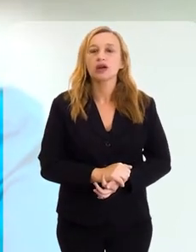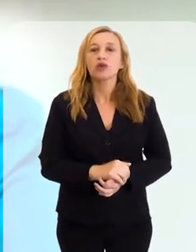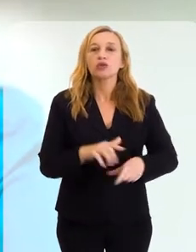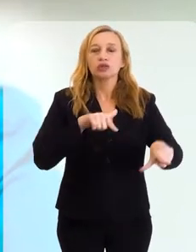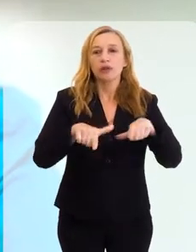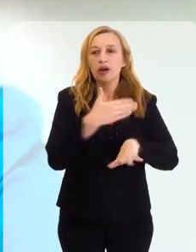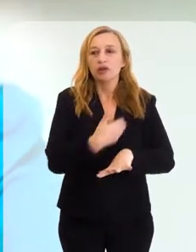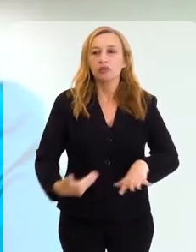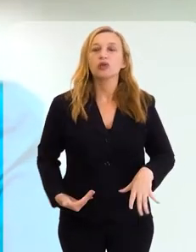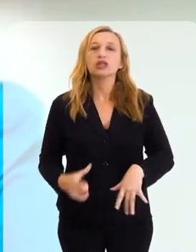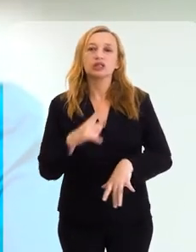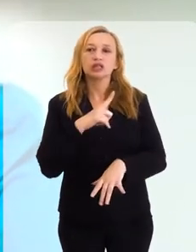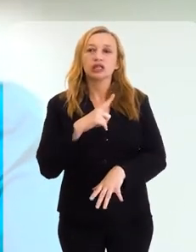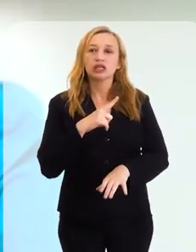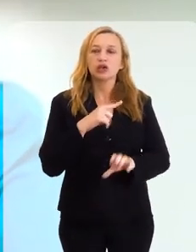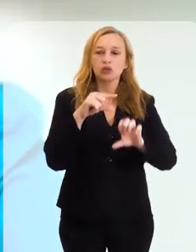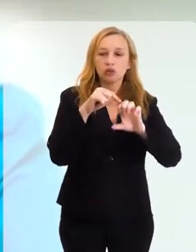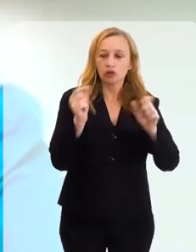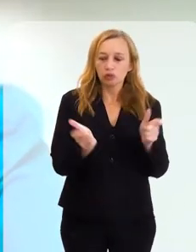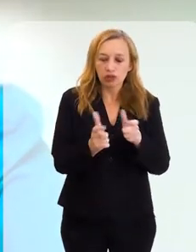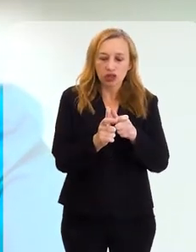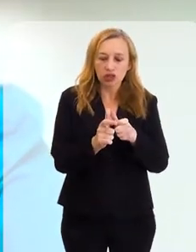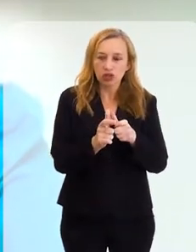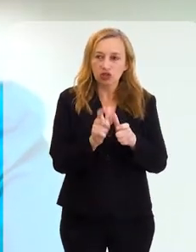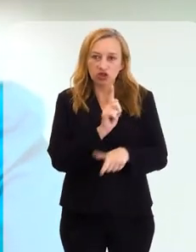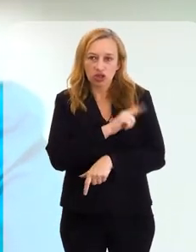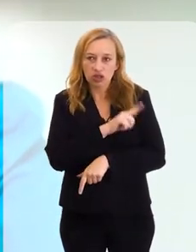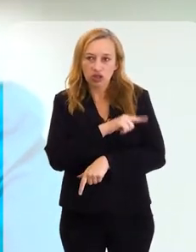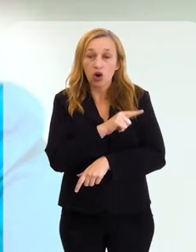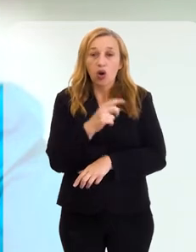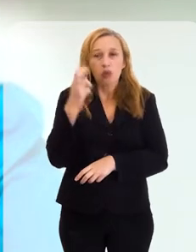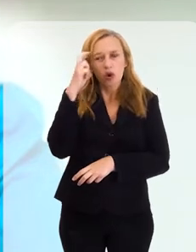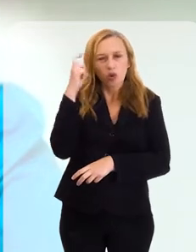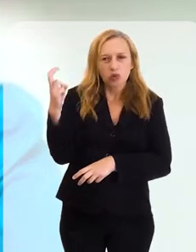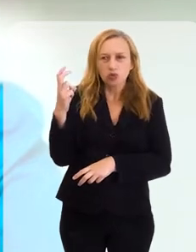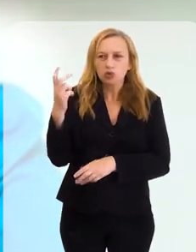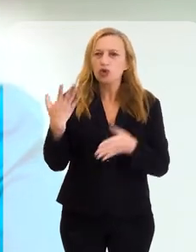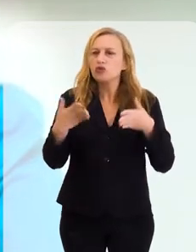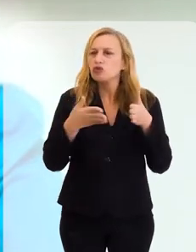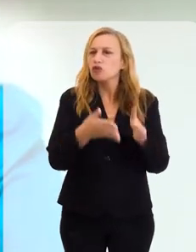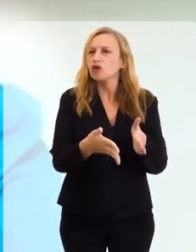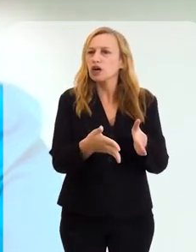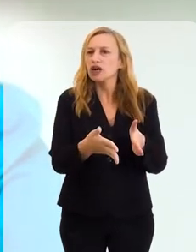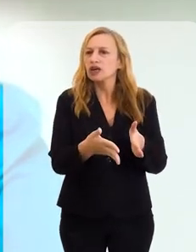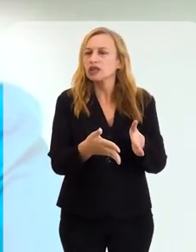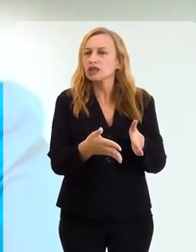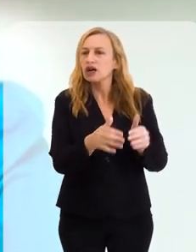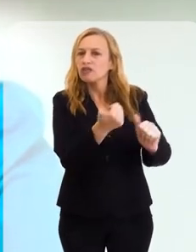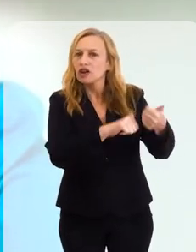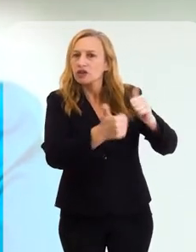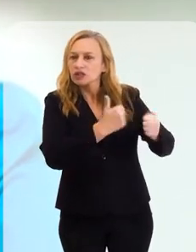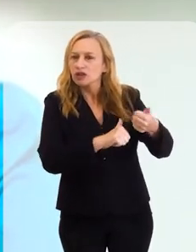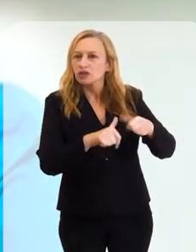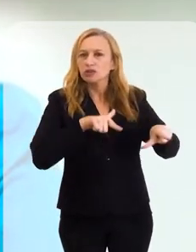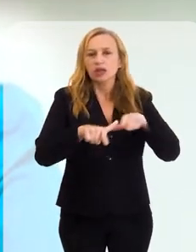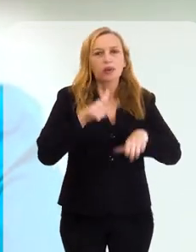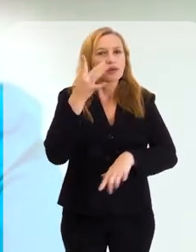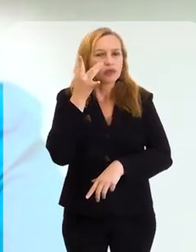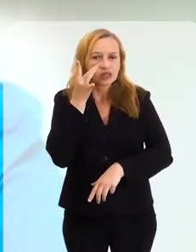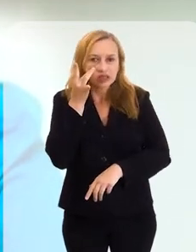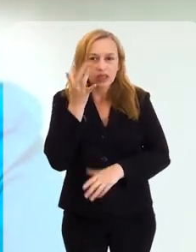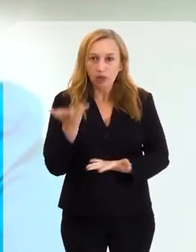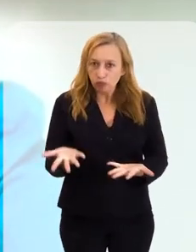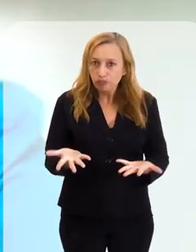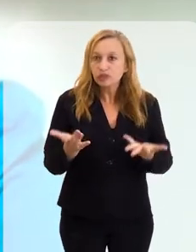Então, o serviço público, nós tínhamos o microgerenciamento e ainda, né, uma cultura focada na avaliação do